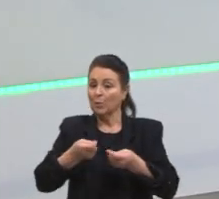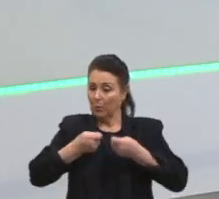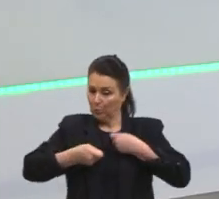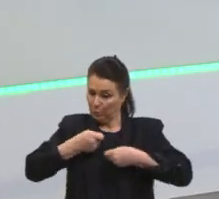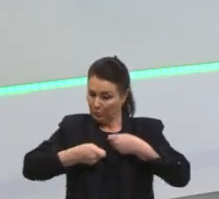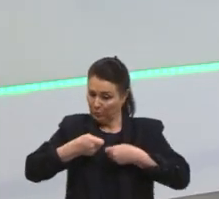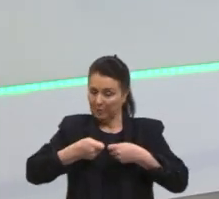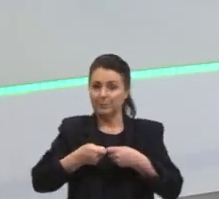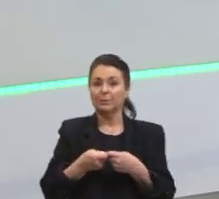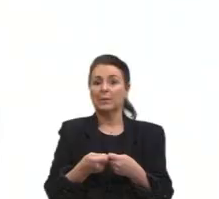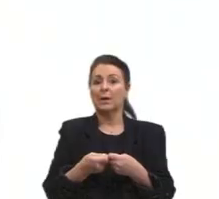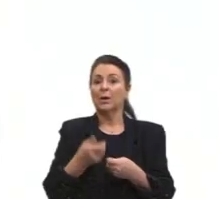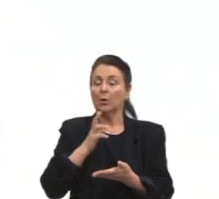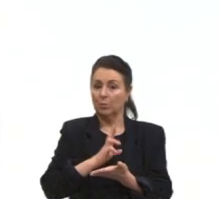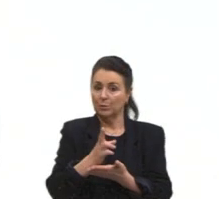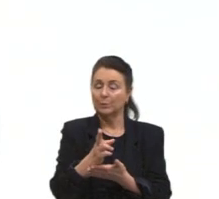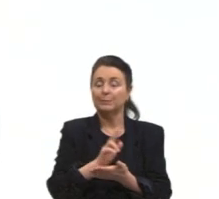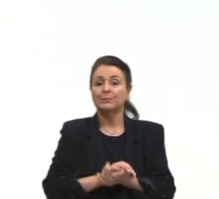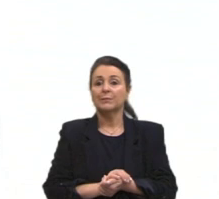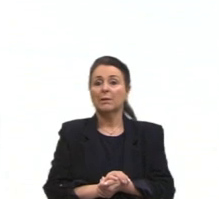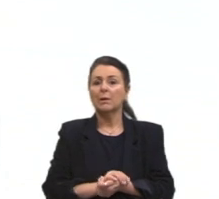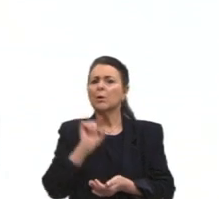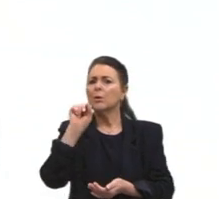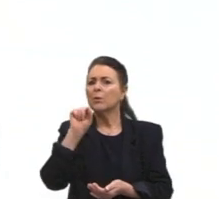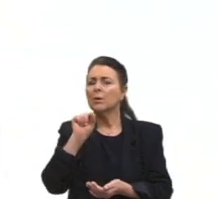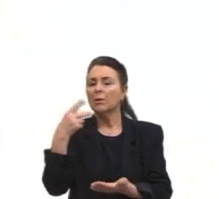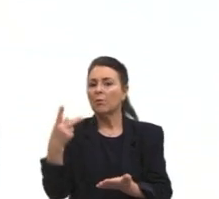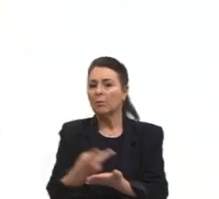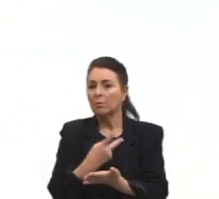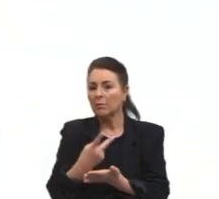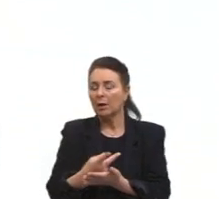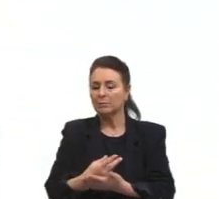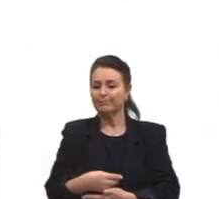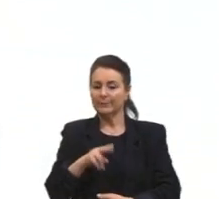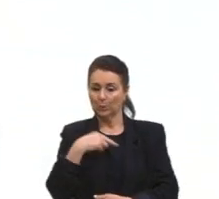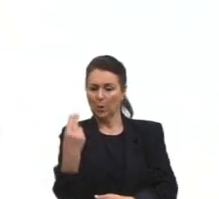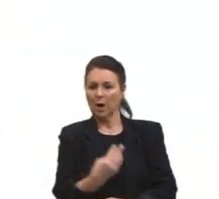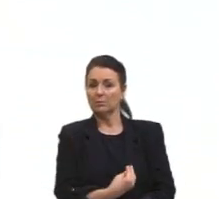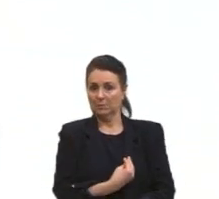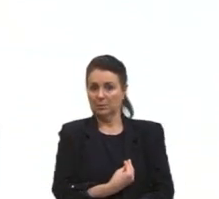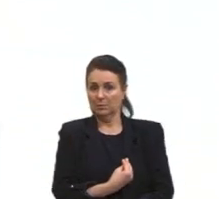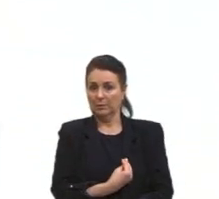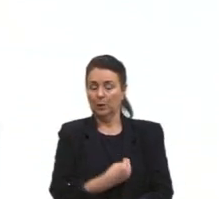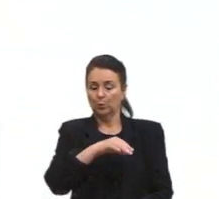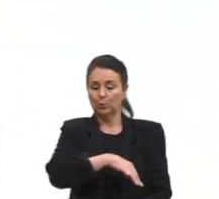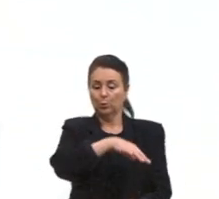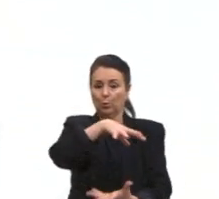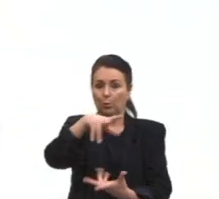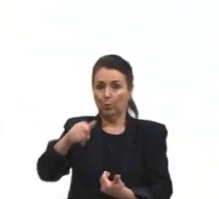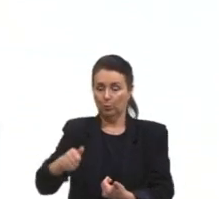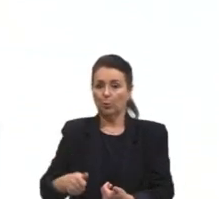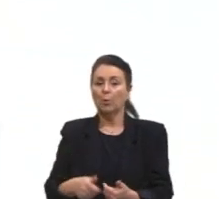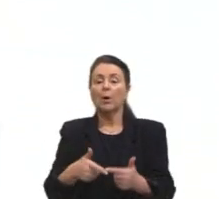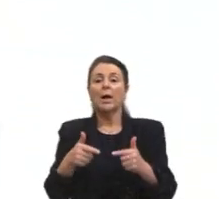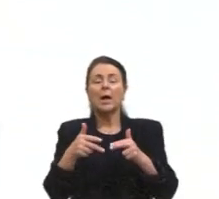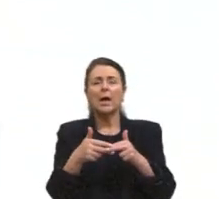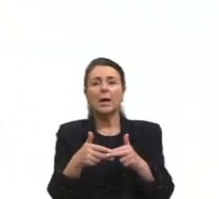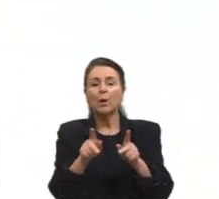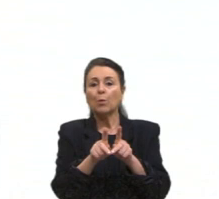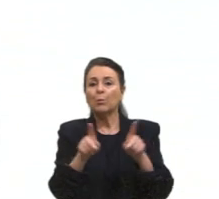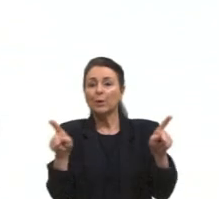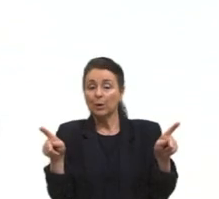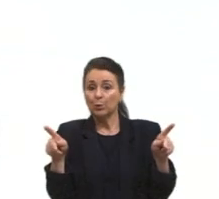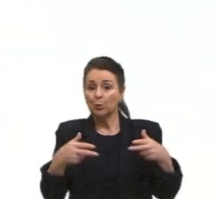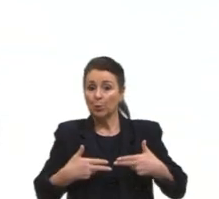e aí que que acontece nessa época aí nós estávamos vivendo né a Guerra Fria entre outras coisas